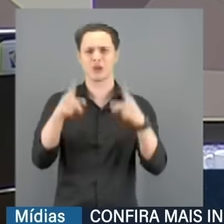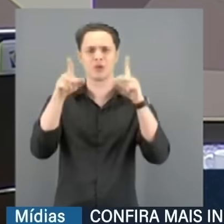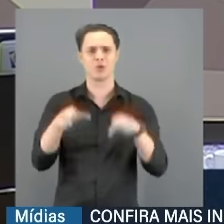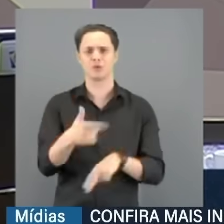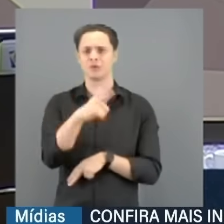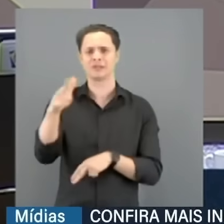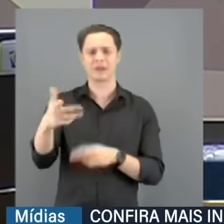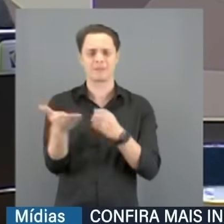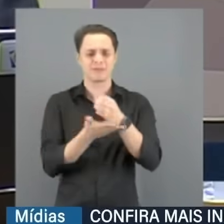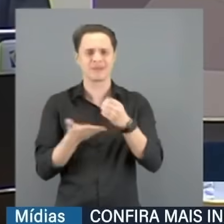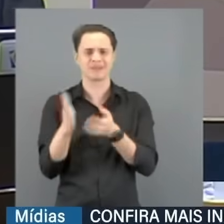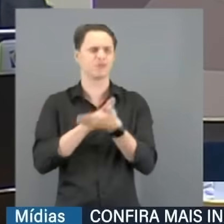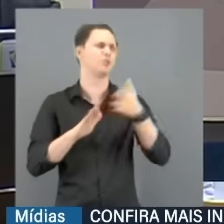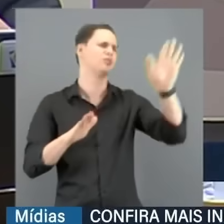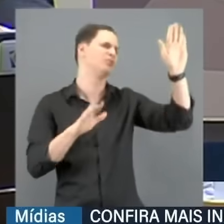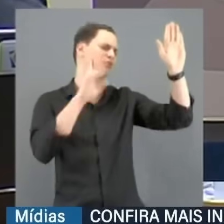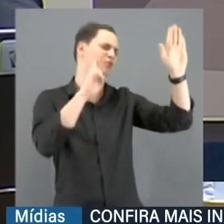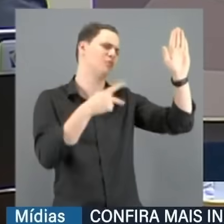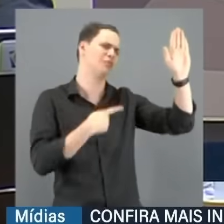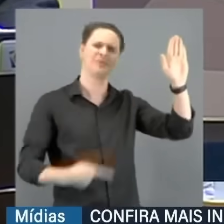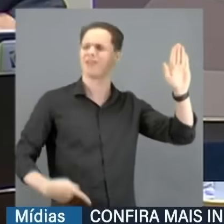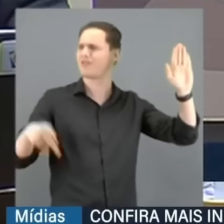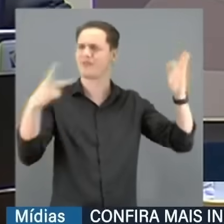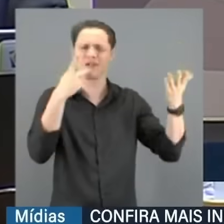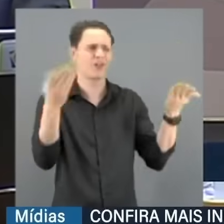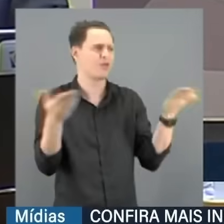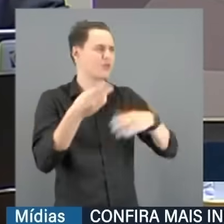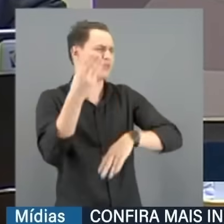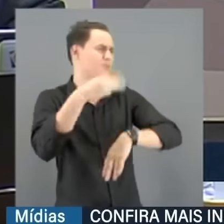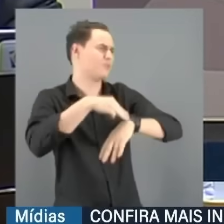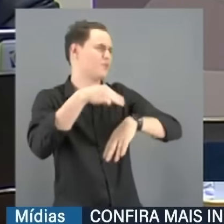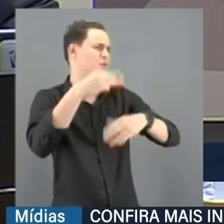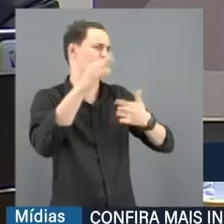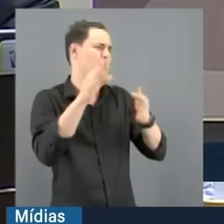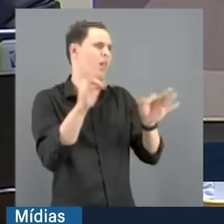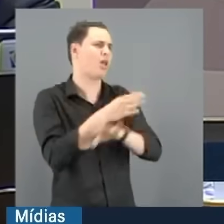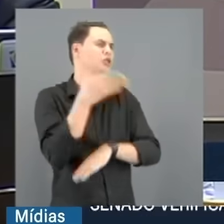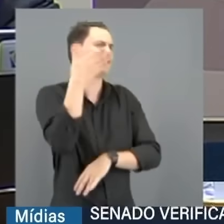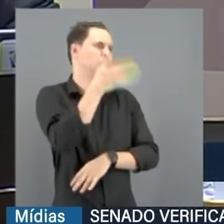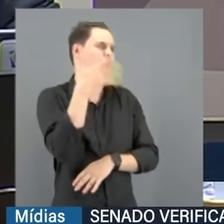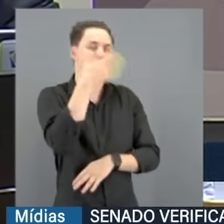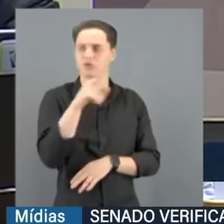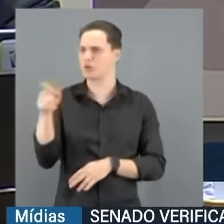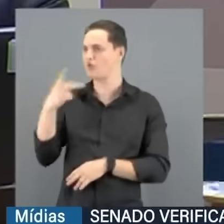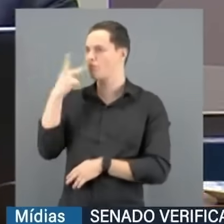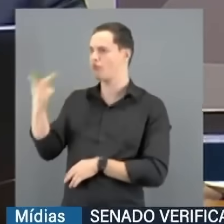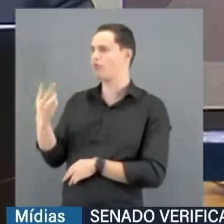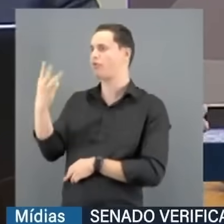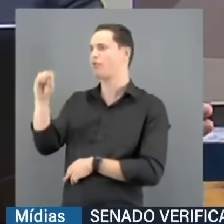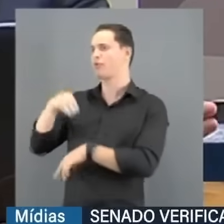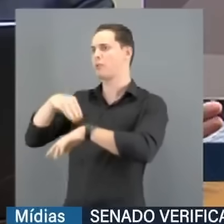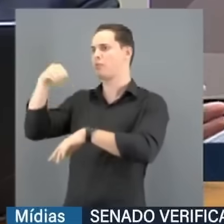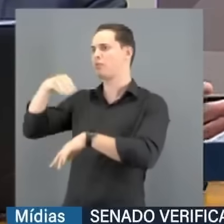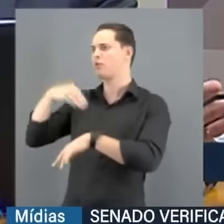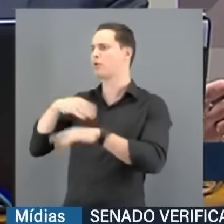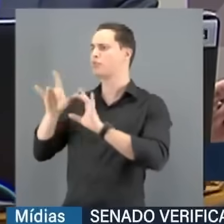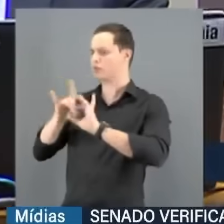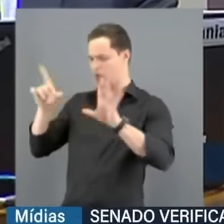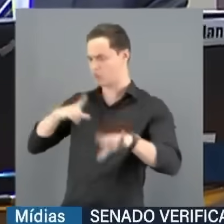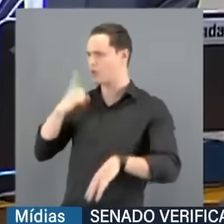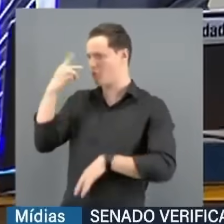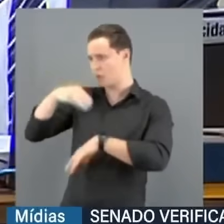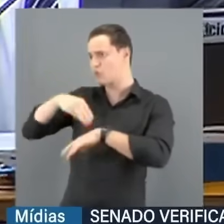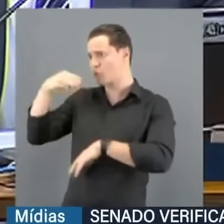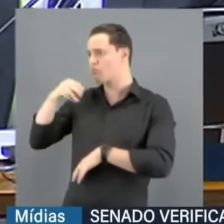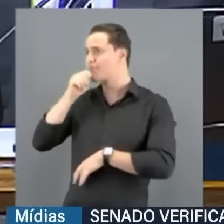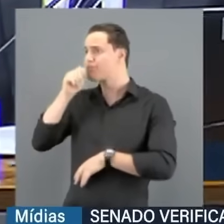fundamento. Presidente, não vamos ficar aqui ouvindo a relatora. Três minutos, fica fazendo discurso. Eles falaram meia hora e não deixam falar. Arthur. Eu tenho 1:30, presidente. Falou